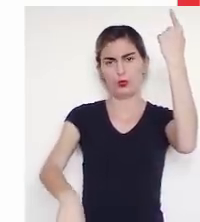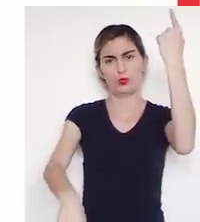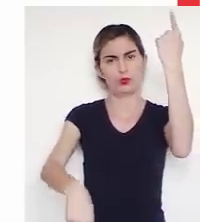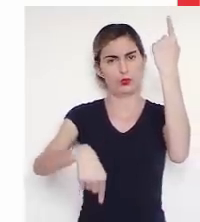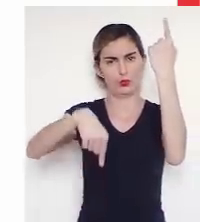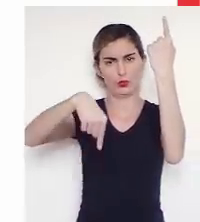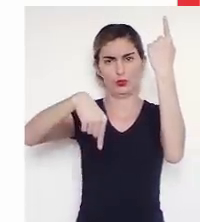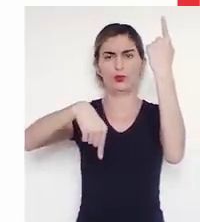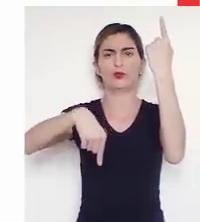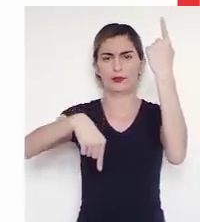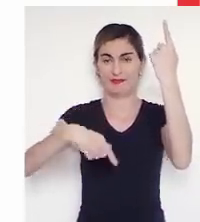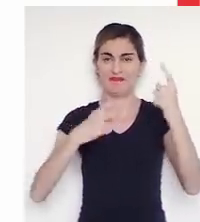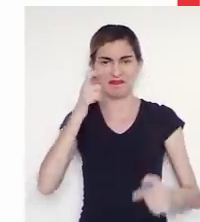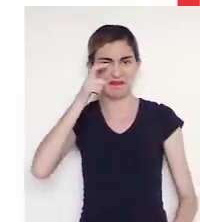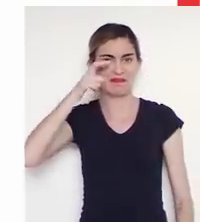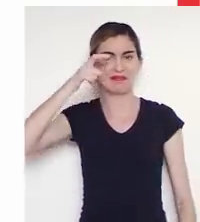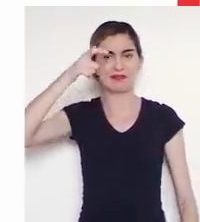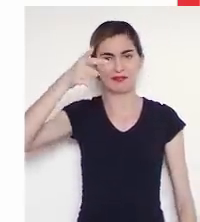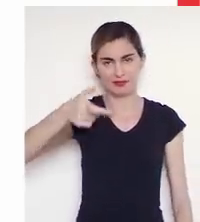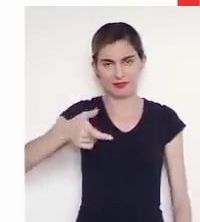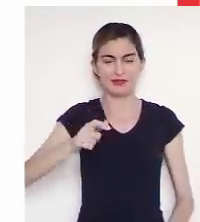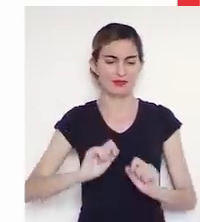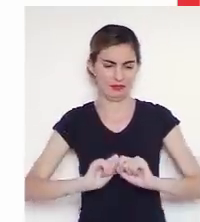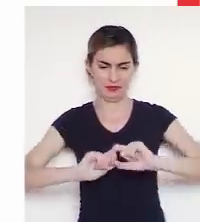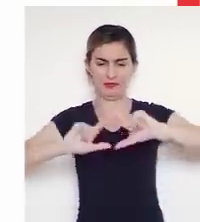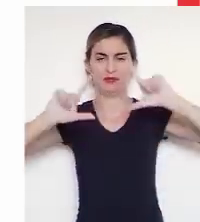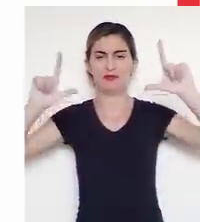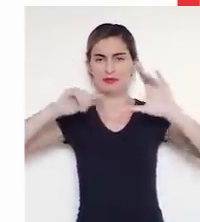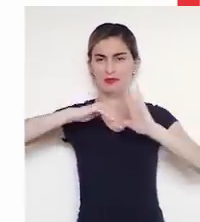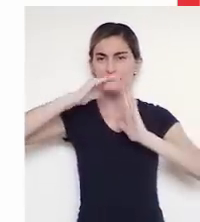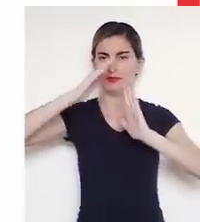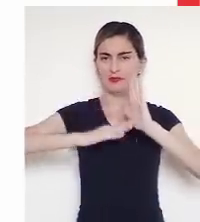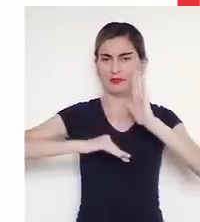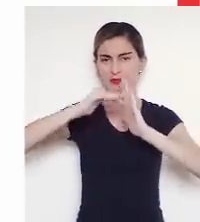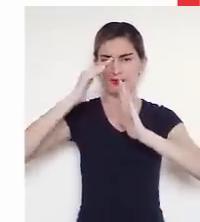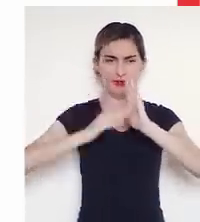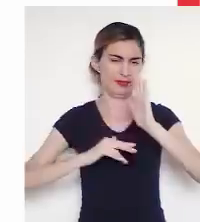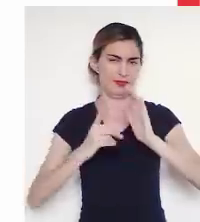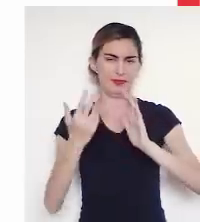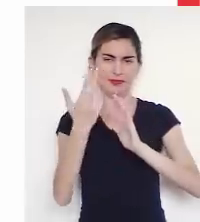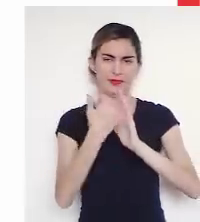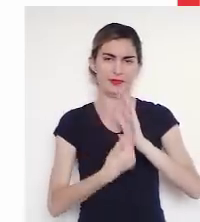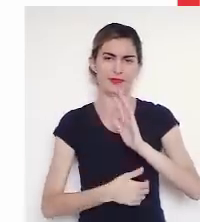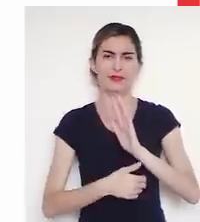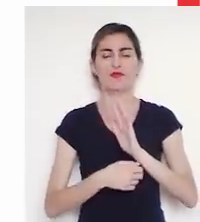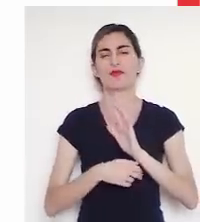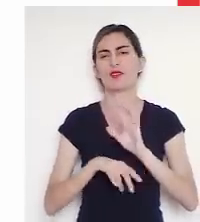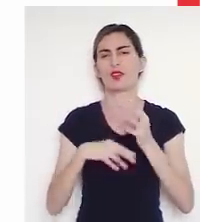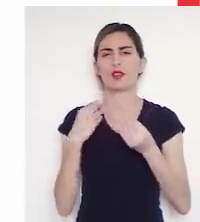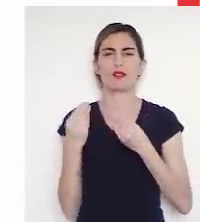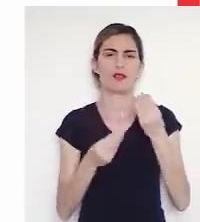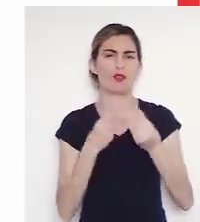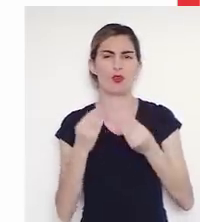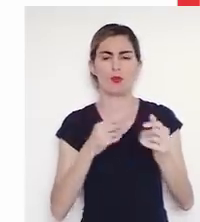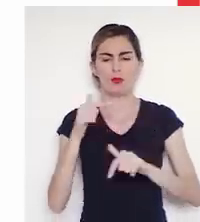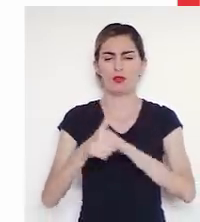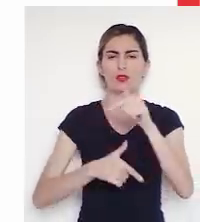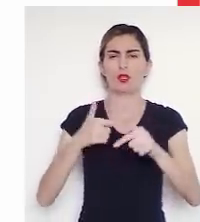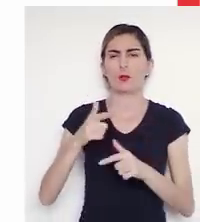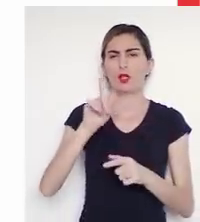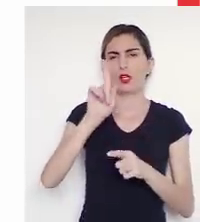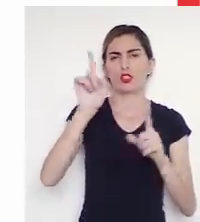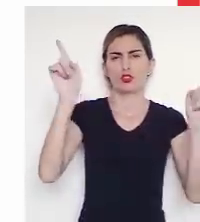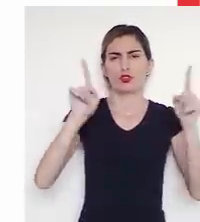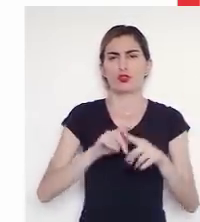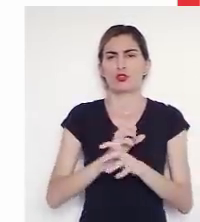real. Interessante que este quadro, então, inaugura uma forma de trabalhar a